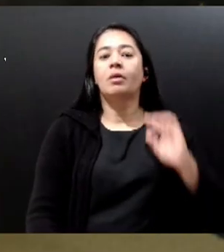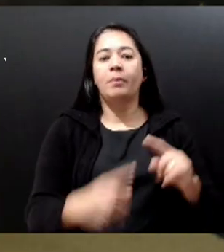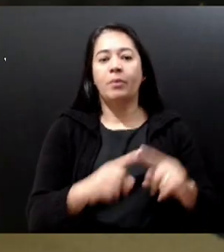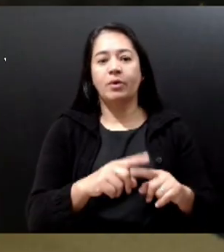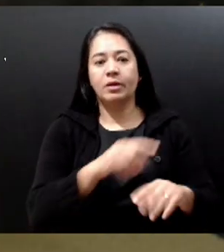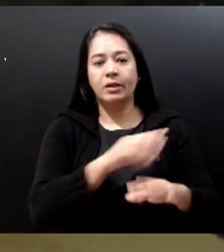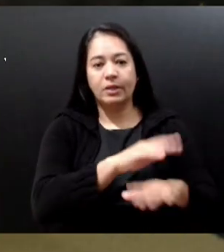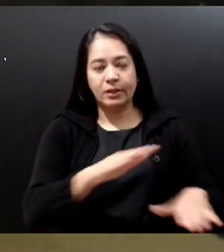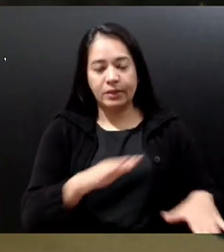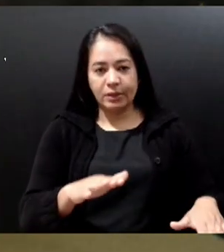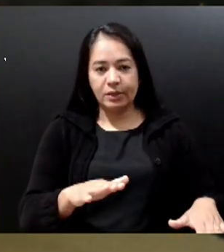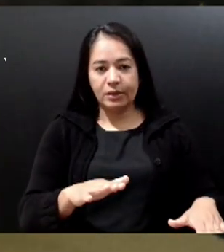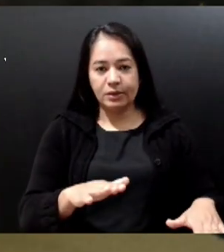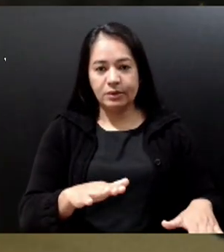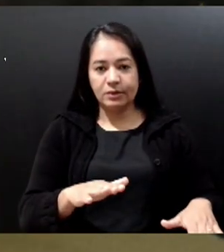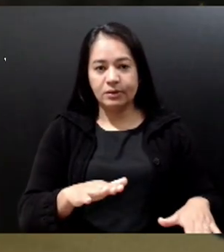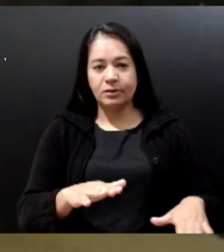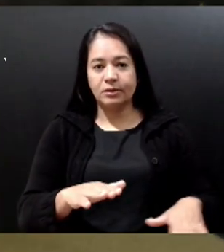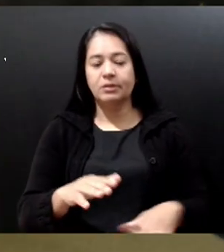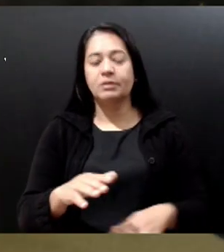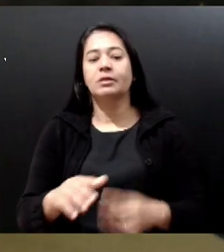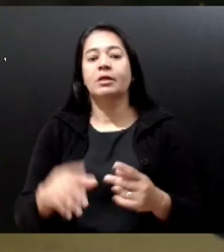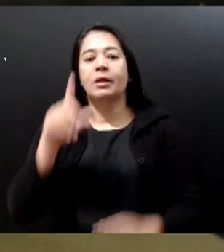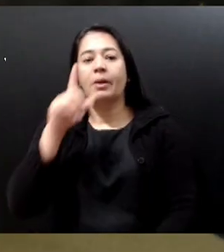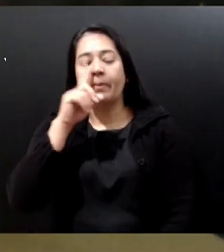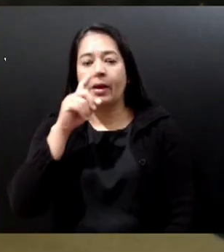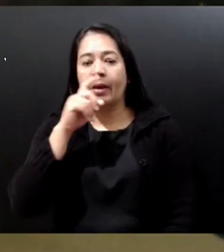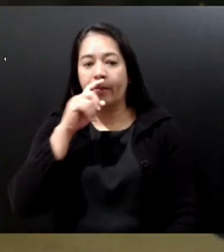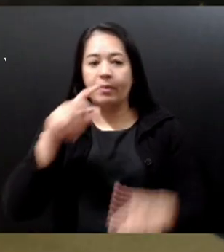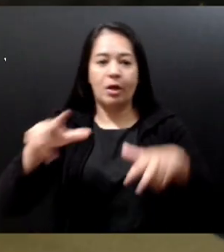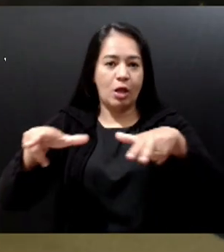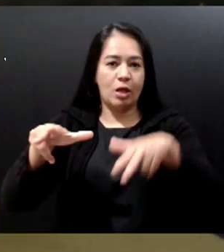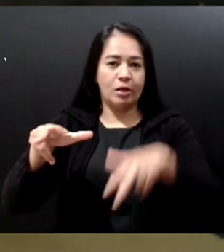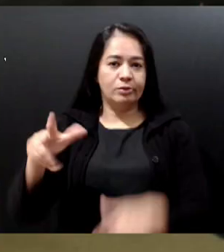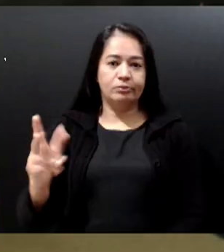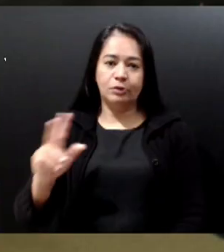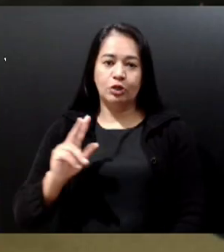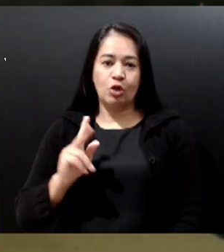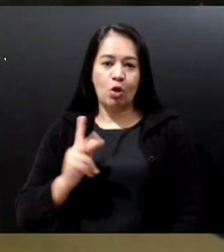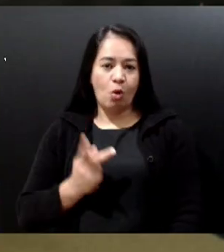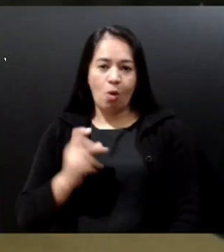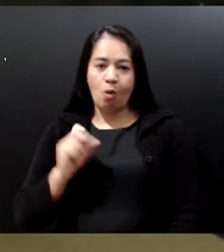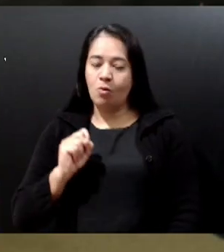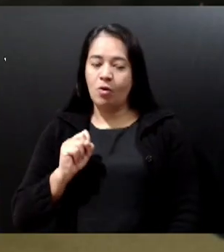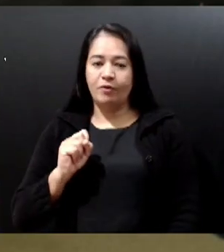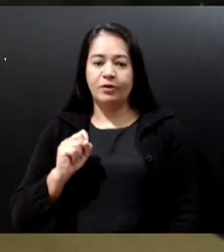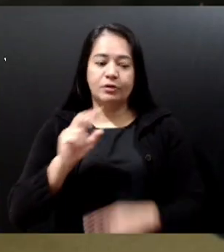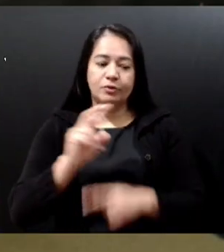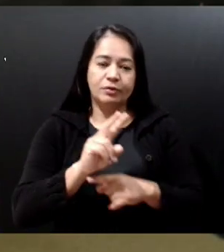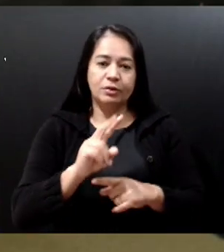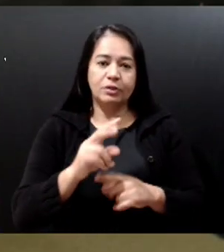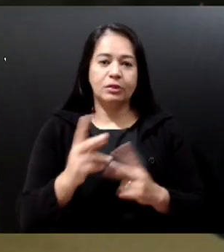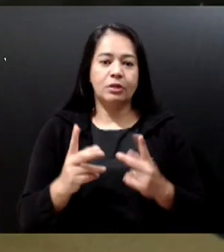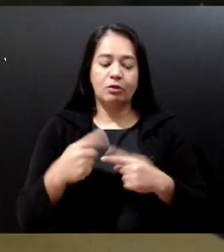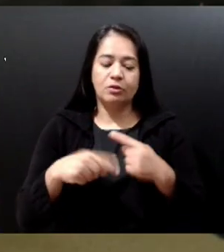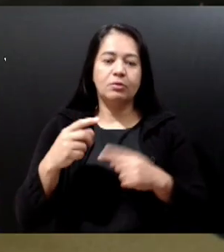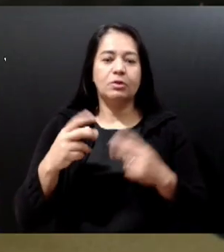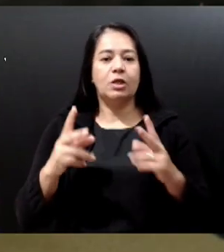tanto quanto de qualquer outra criança, desde que exista afeto, estabilidade e